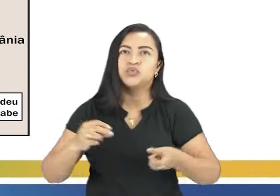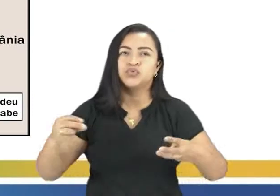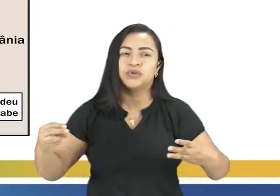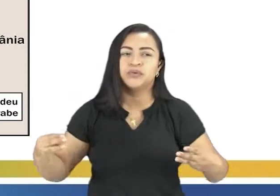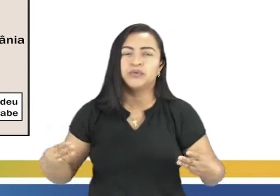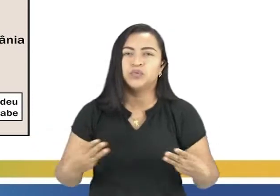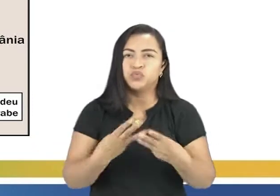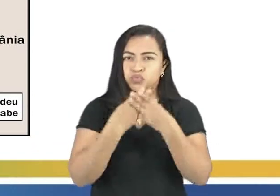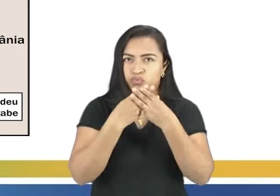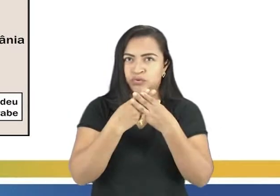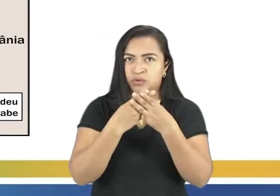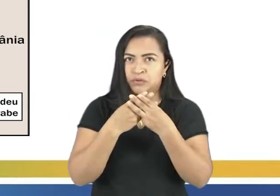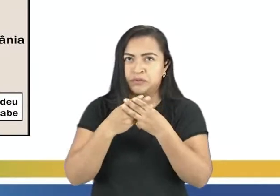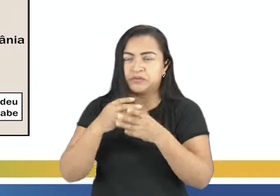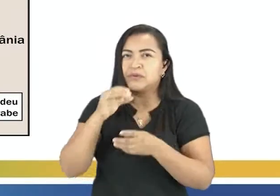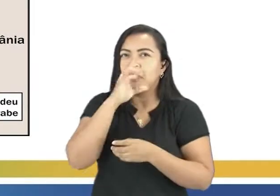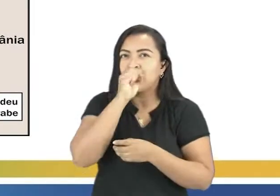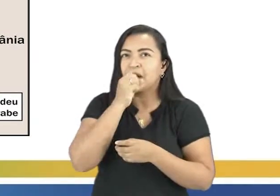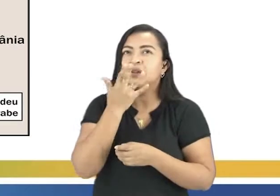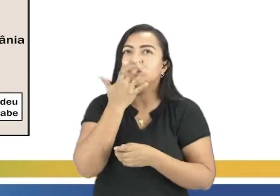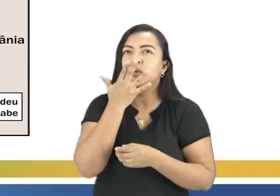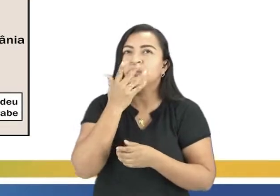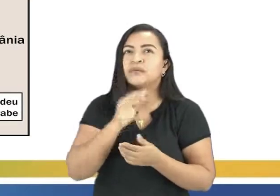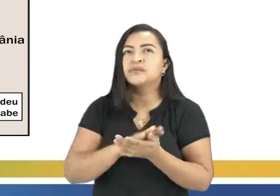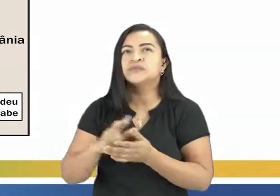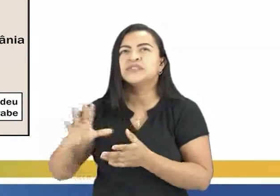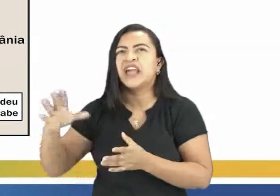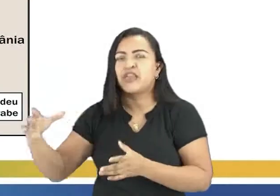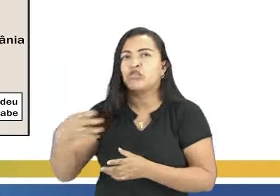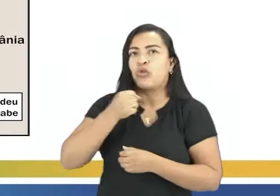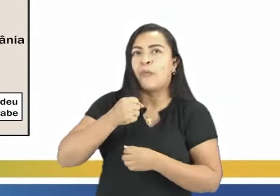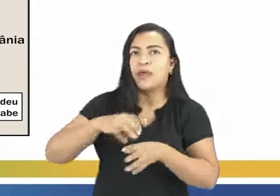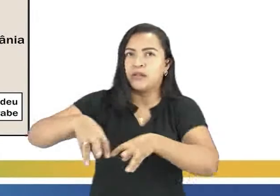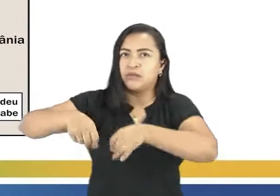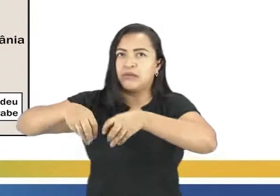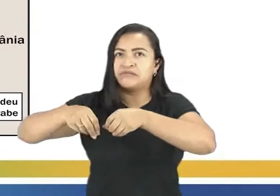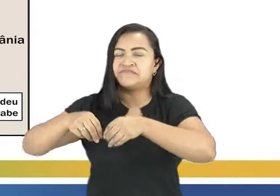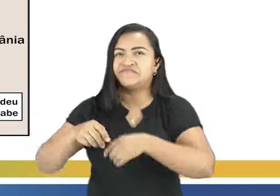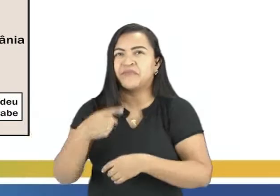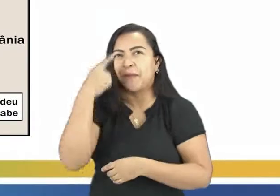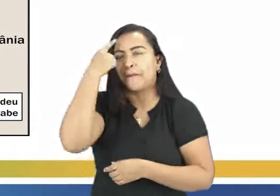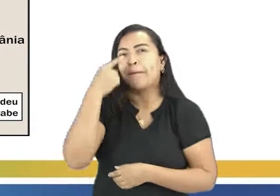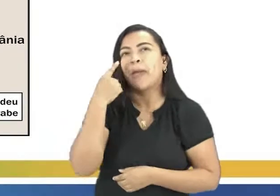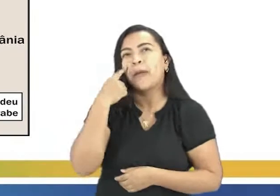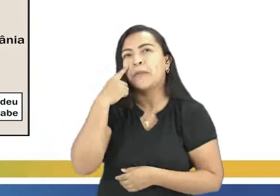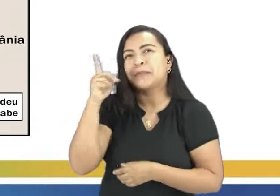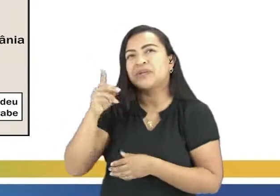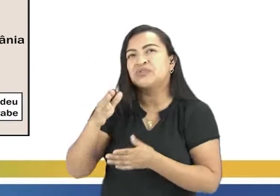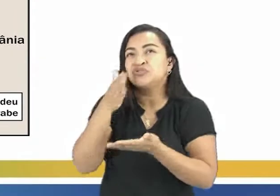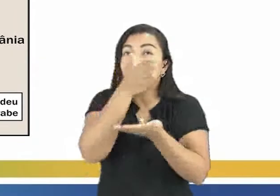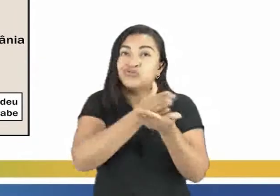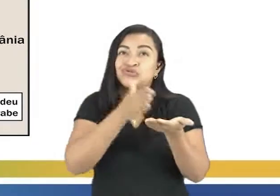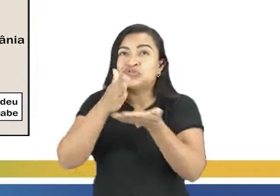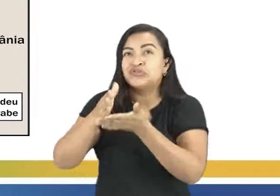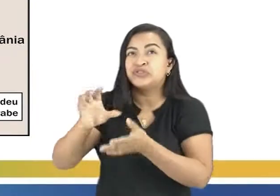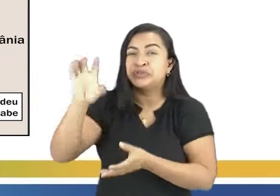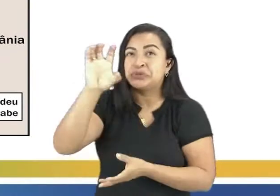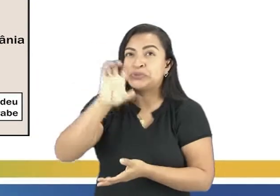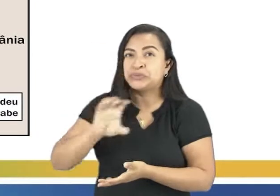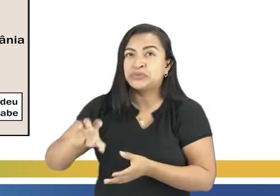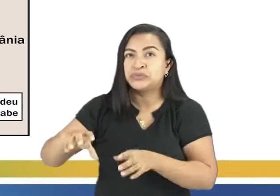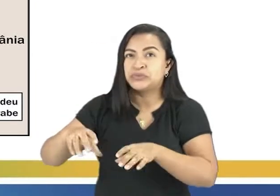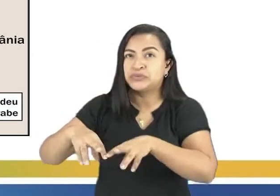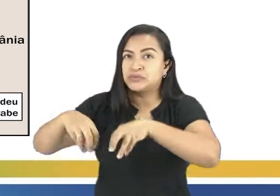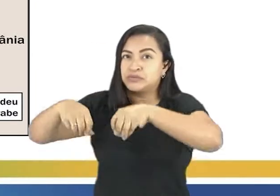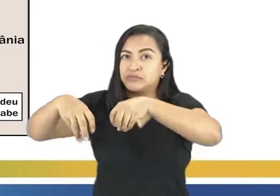as duas localidades de tomada em 1947. Observe bem que dividiu praticamente na metade já a quantidade de territórios. Isso